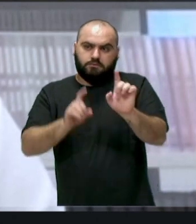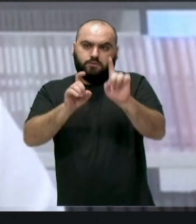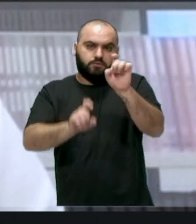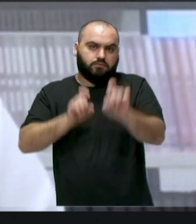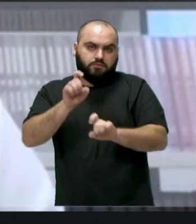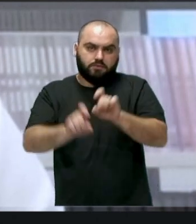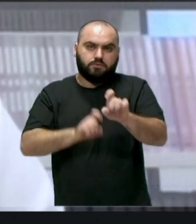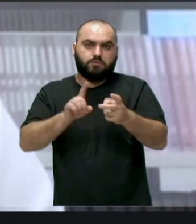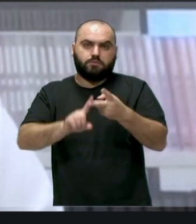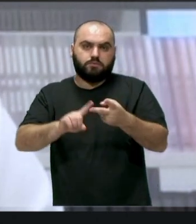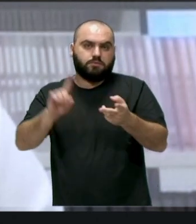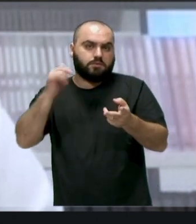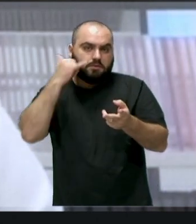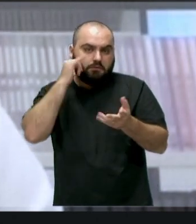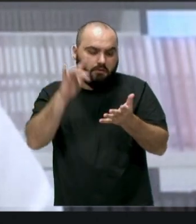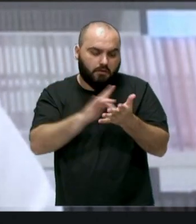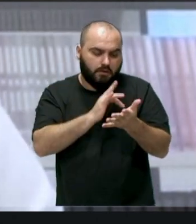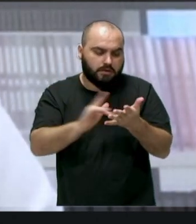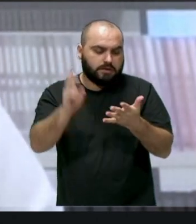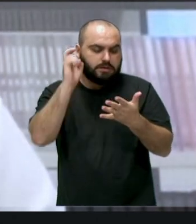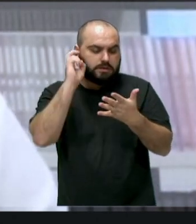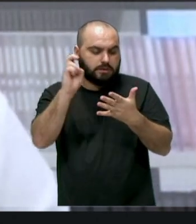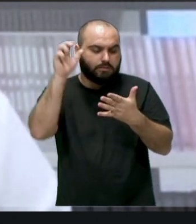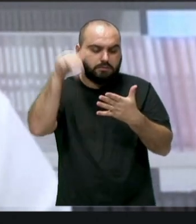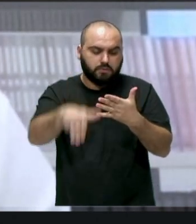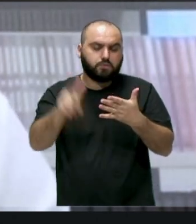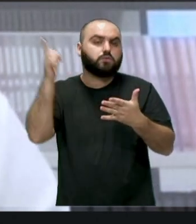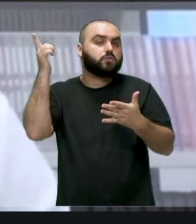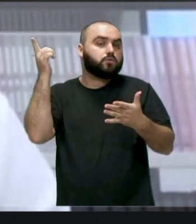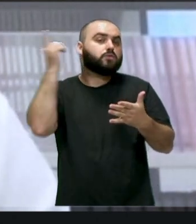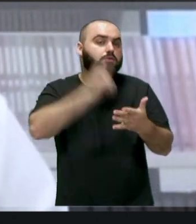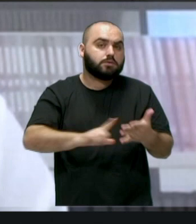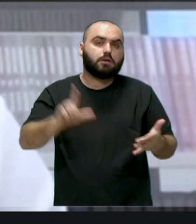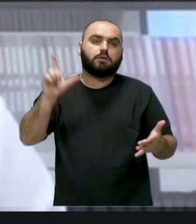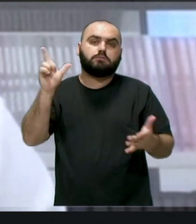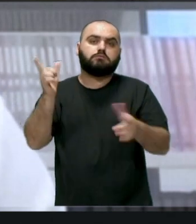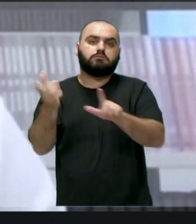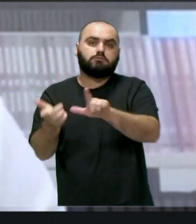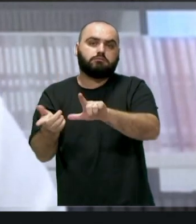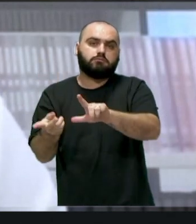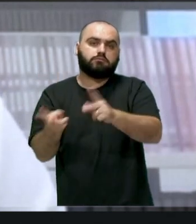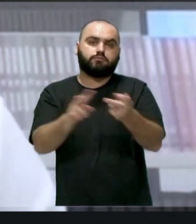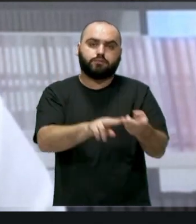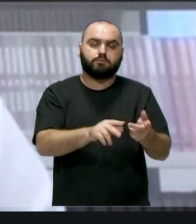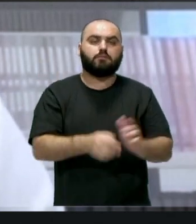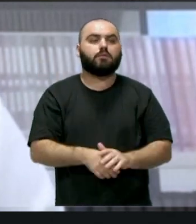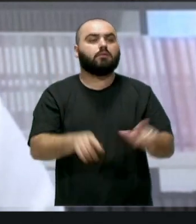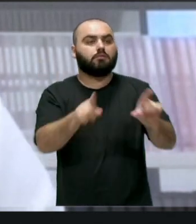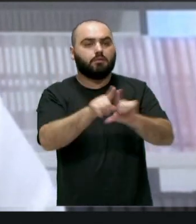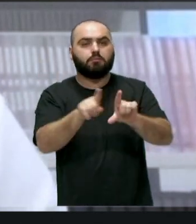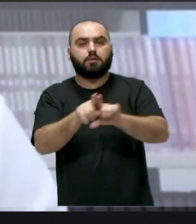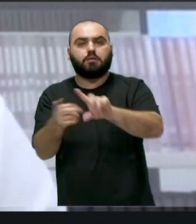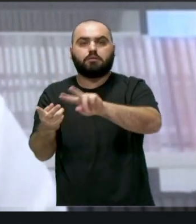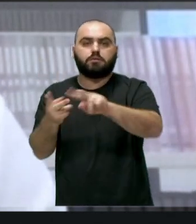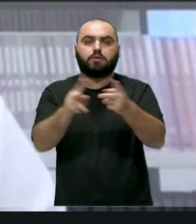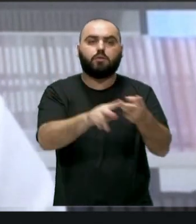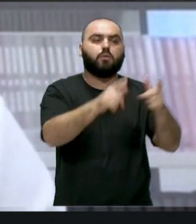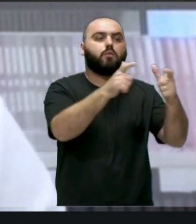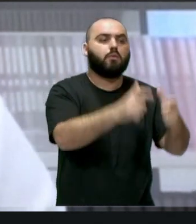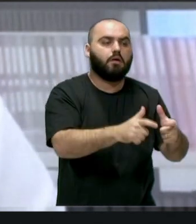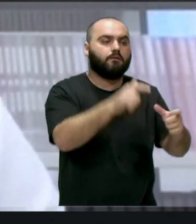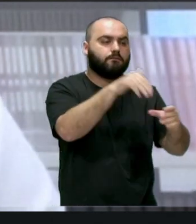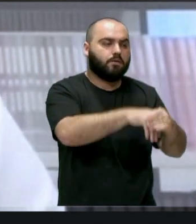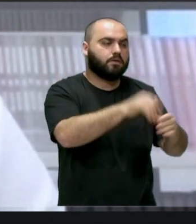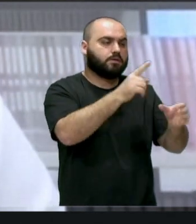pelo smartphone, você consegue fazer em 5 minutos o seu título. Também as transferências de domicílio eleitoral, as regularizações,